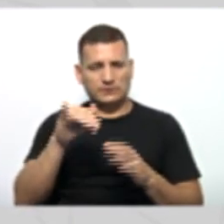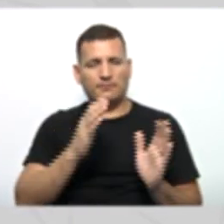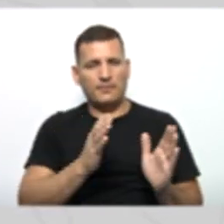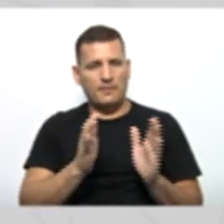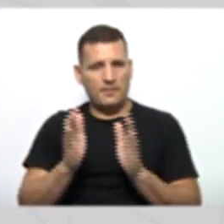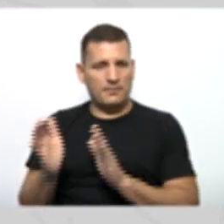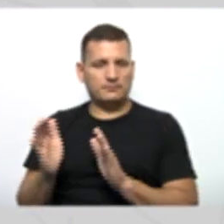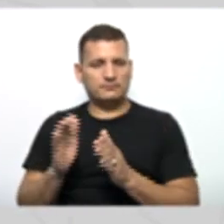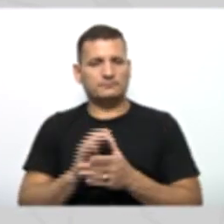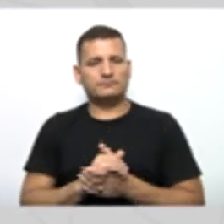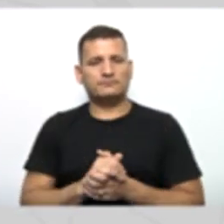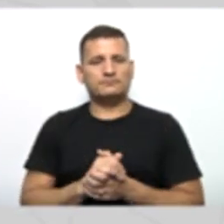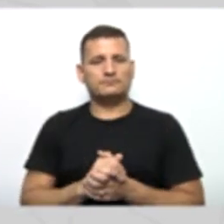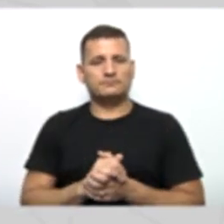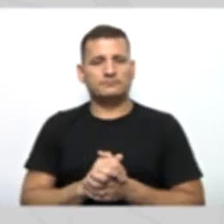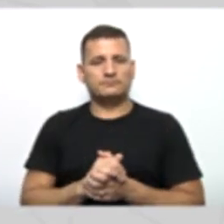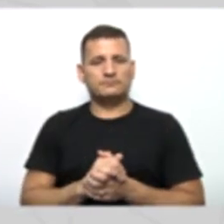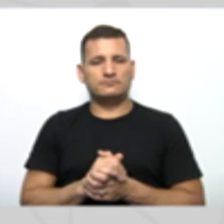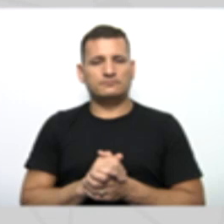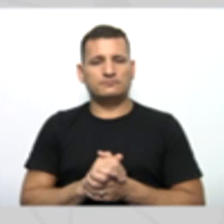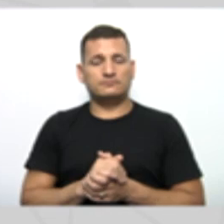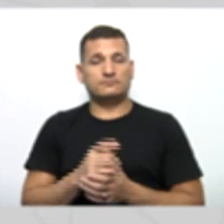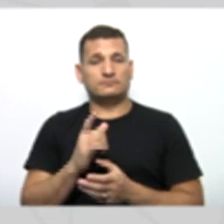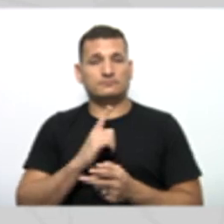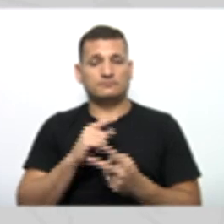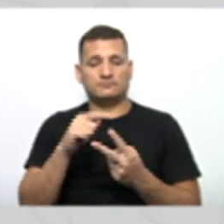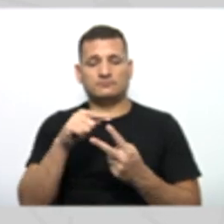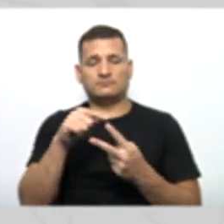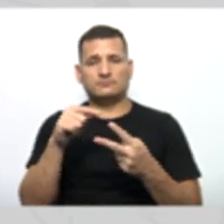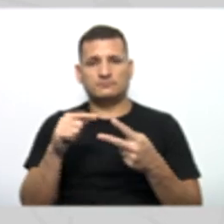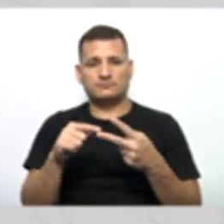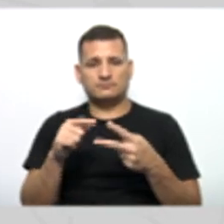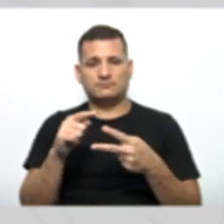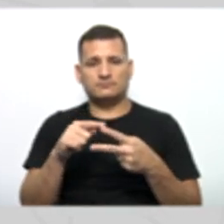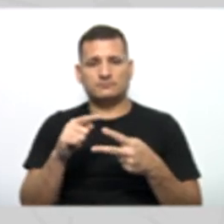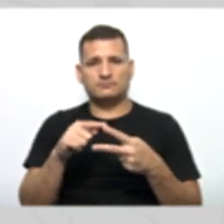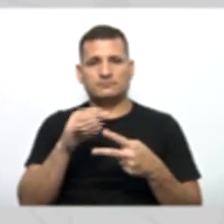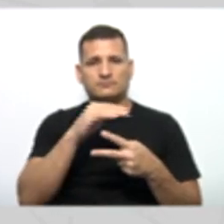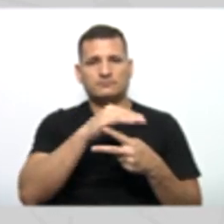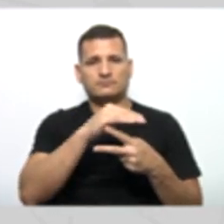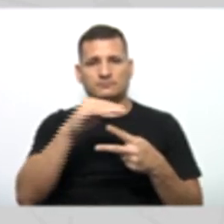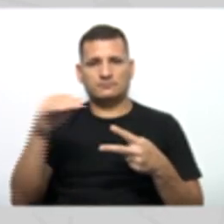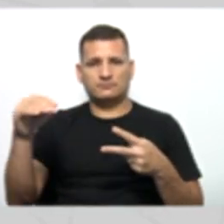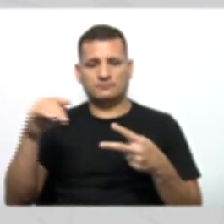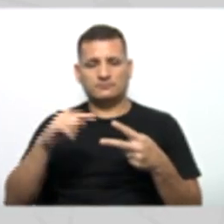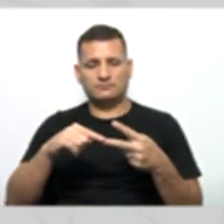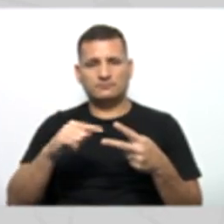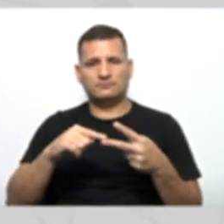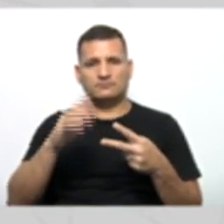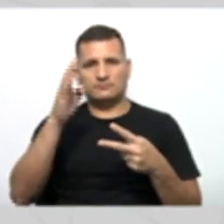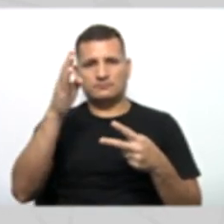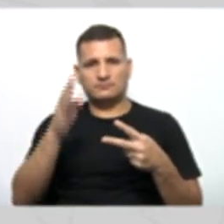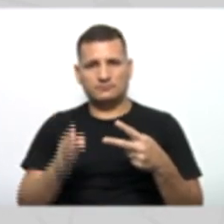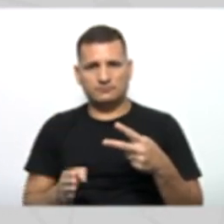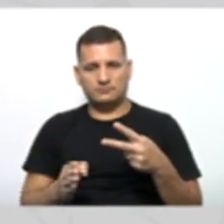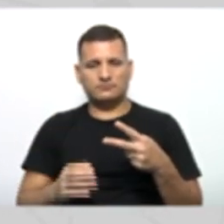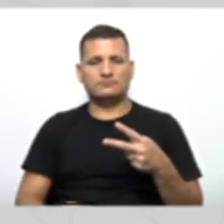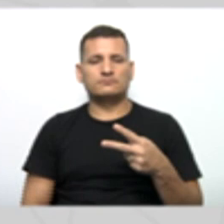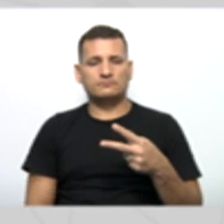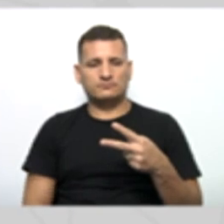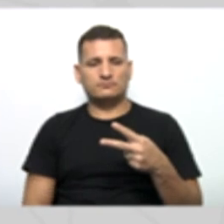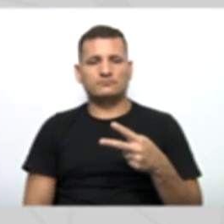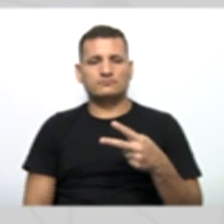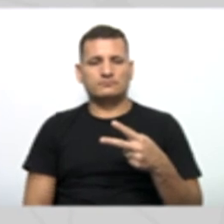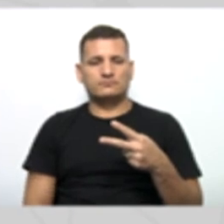são esses, ó. O diagrama de sequência possui dois eixos, um na horizontal e o outro na vertical, que